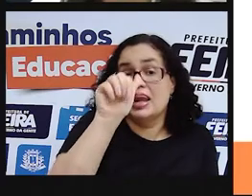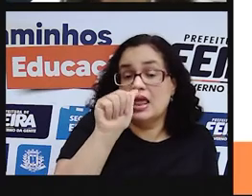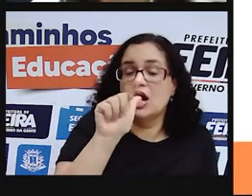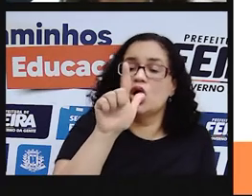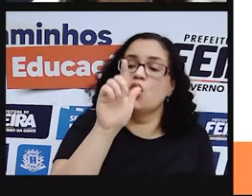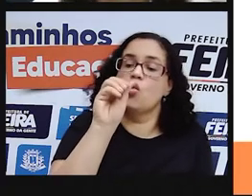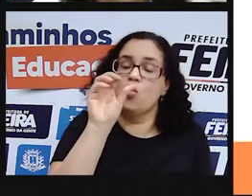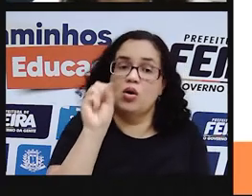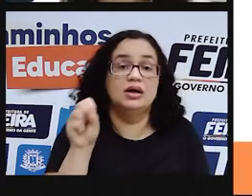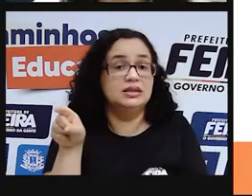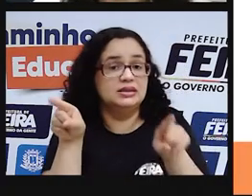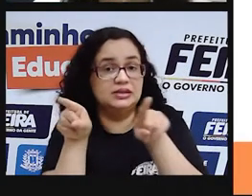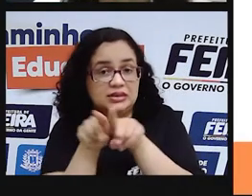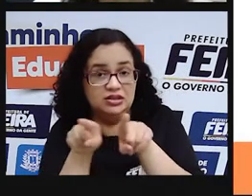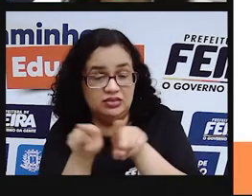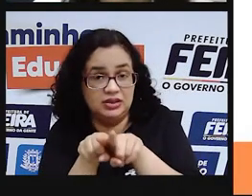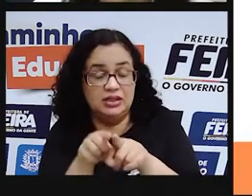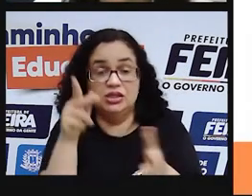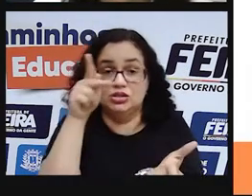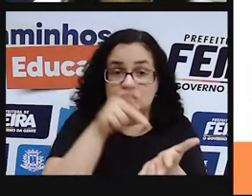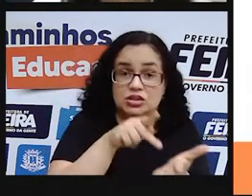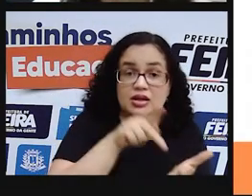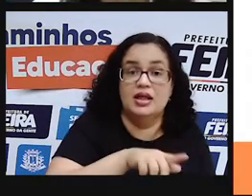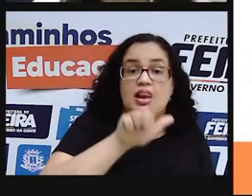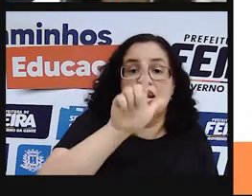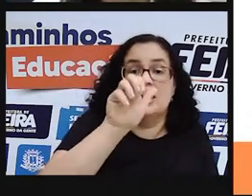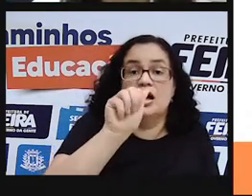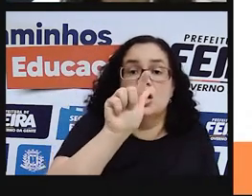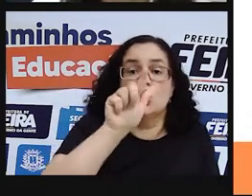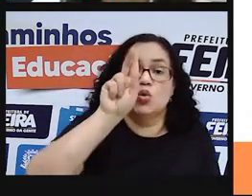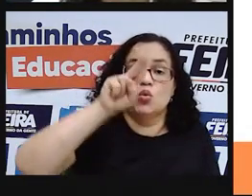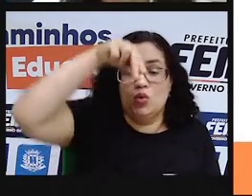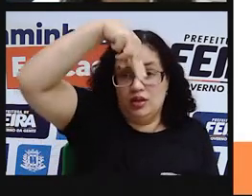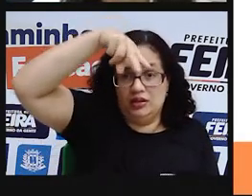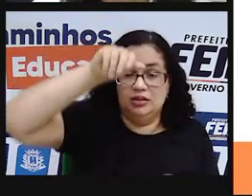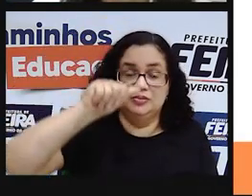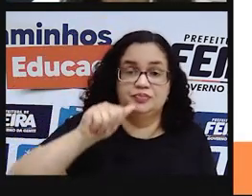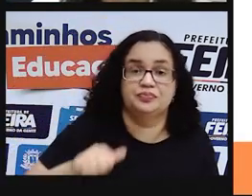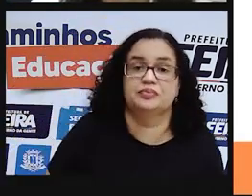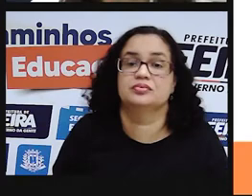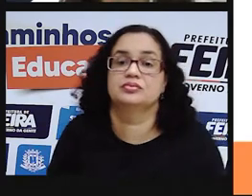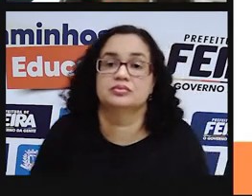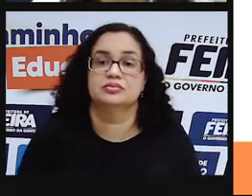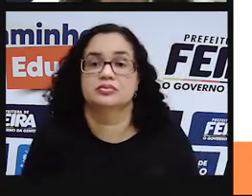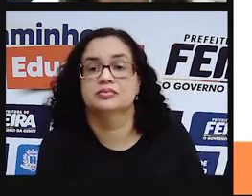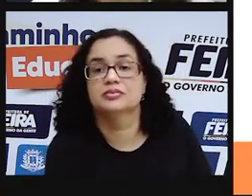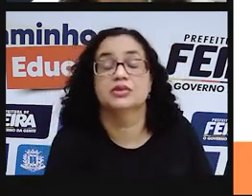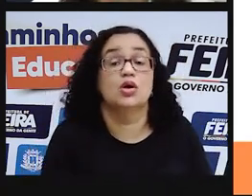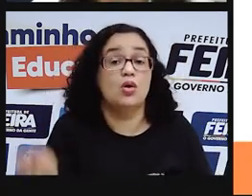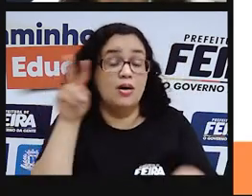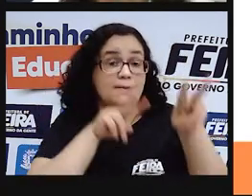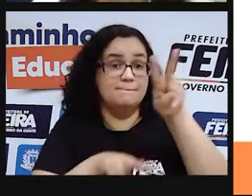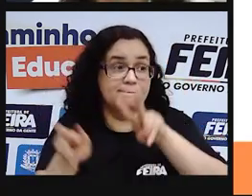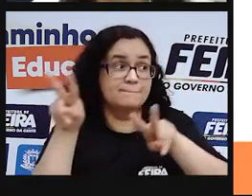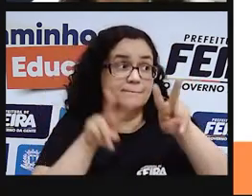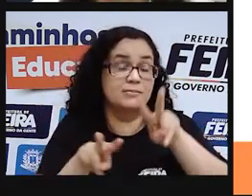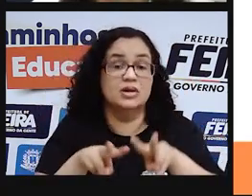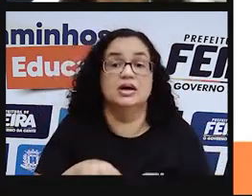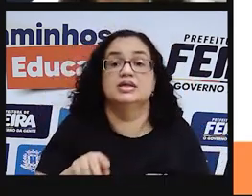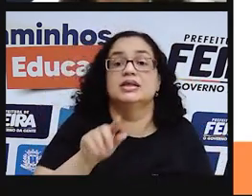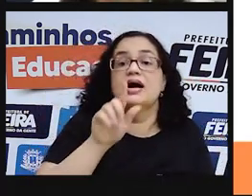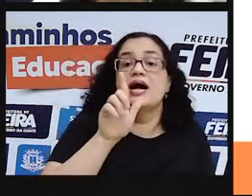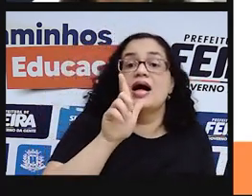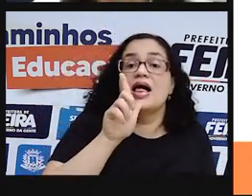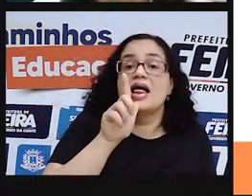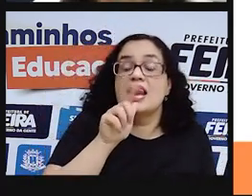Lagoa na verdade é uma Laguna tem ligação formar e observamos quanto às